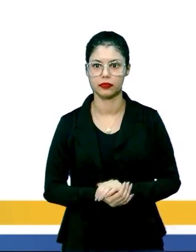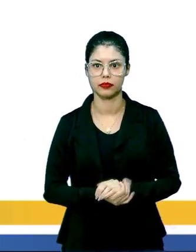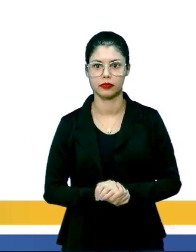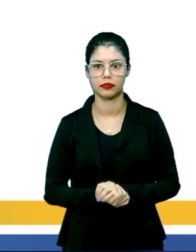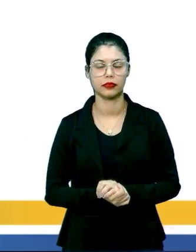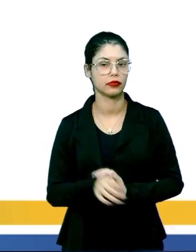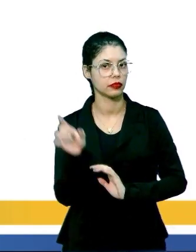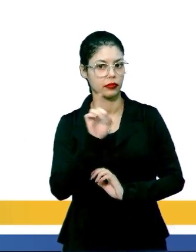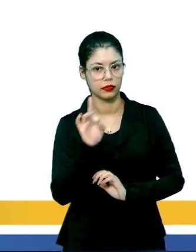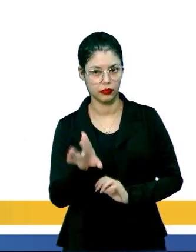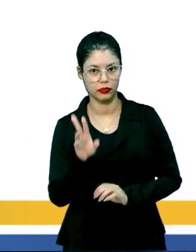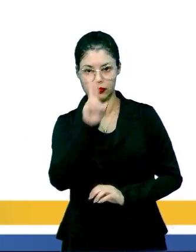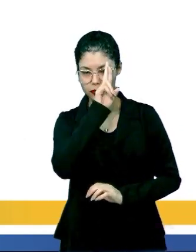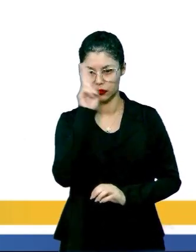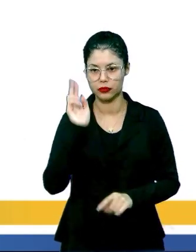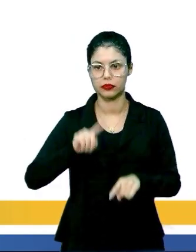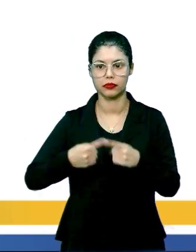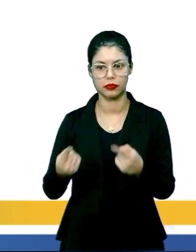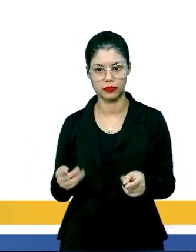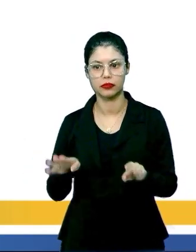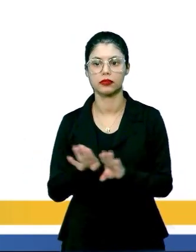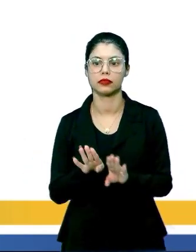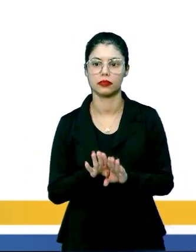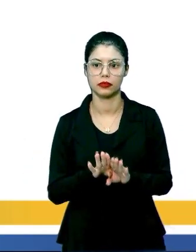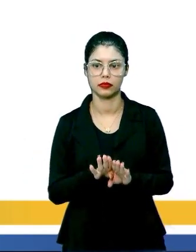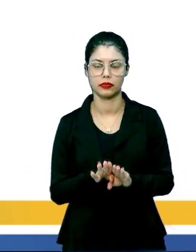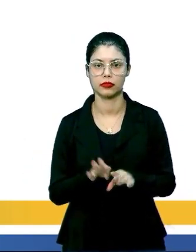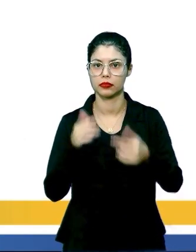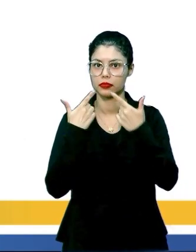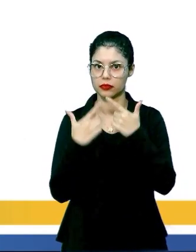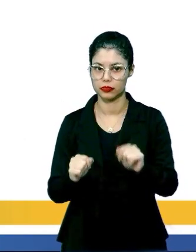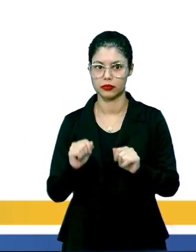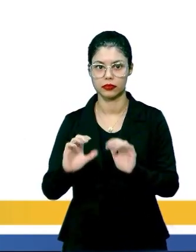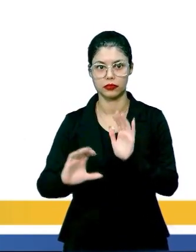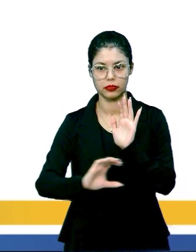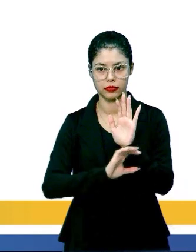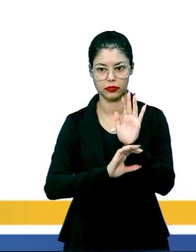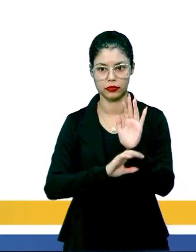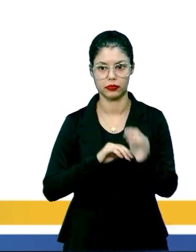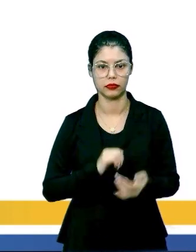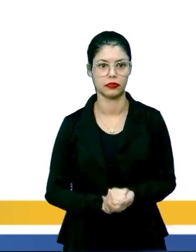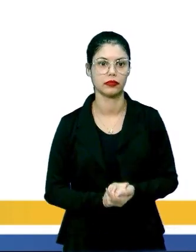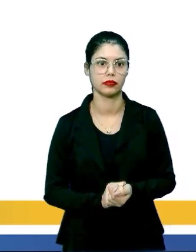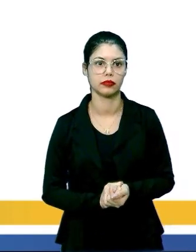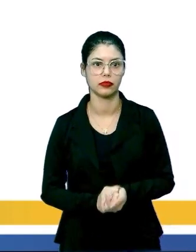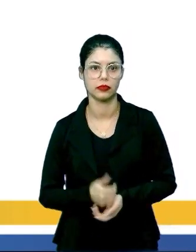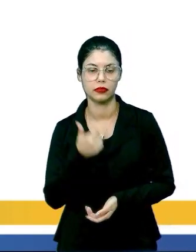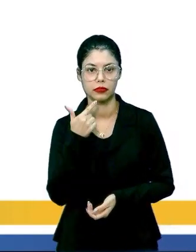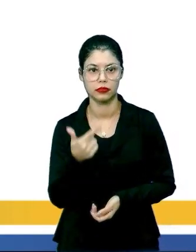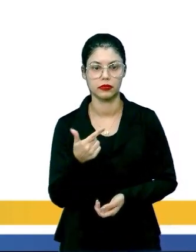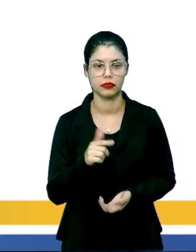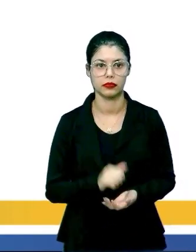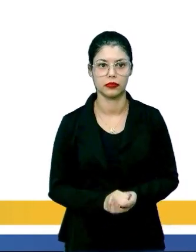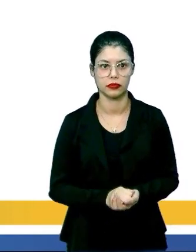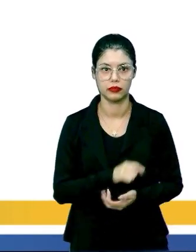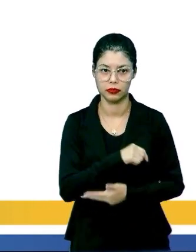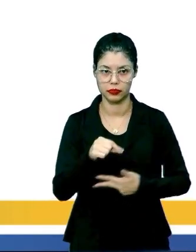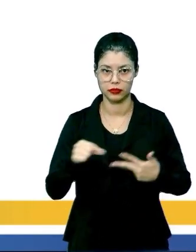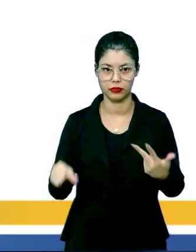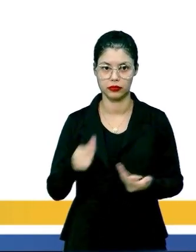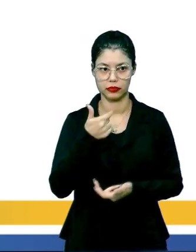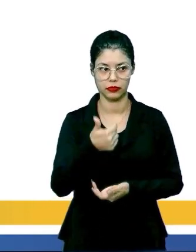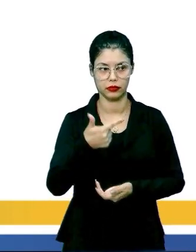Enem. Não só lá em História, mas também na prova de Linguagens e Códigos. Vamos lá para 2, uma questão do Enem